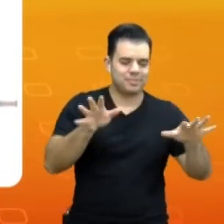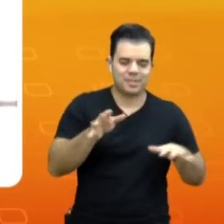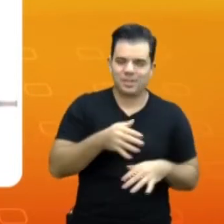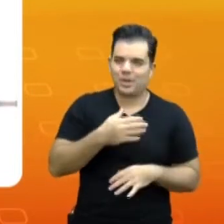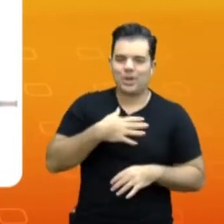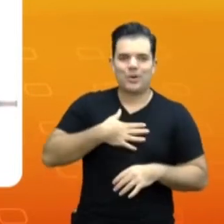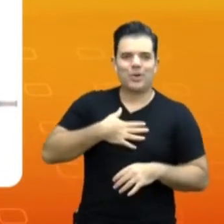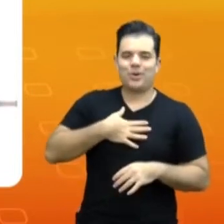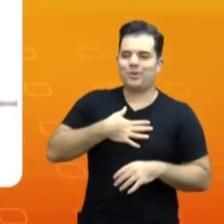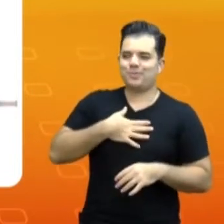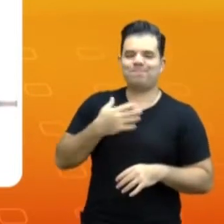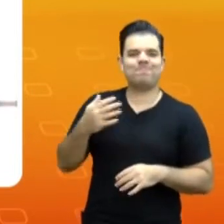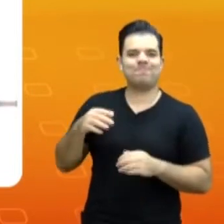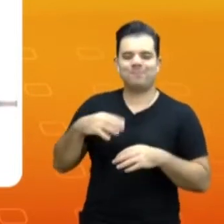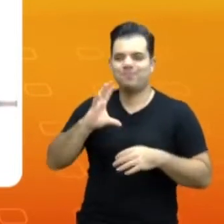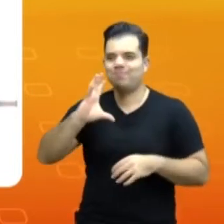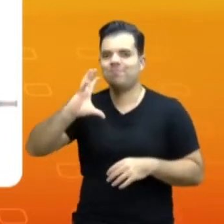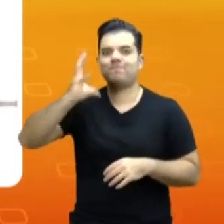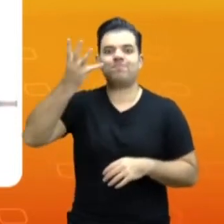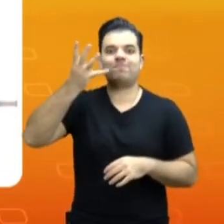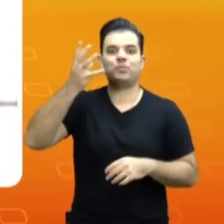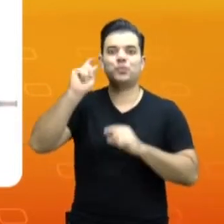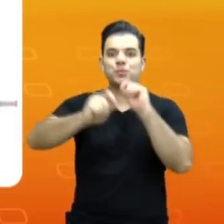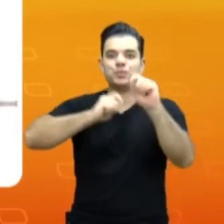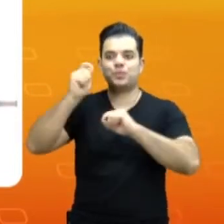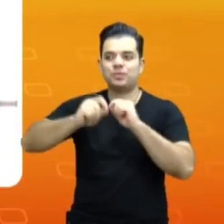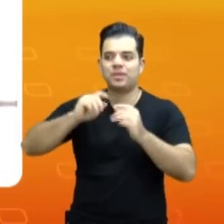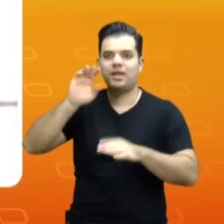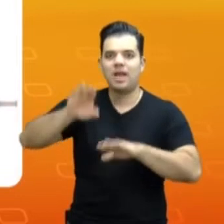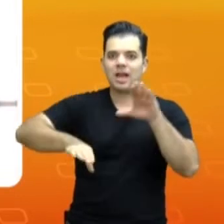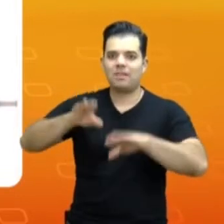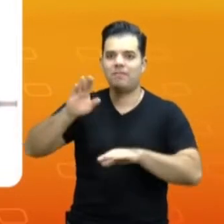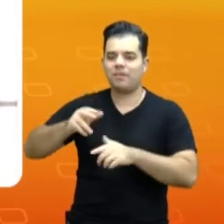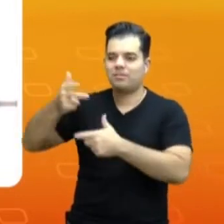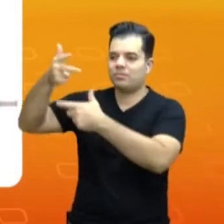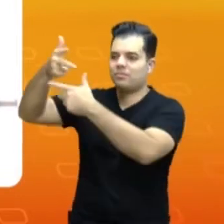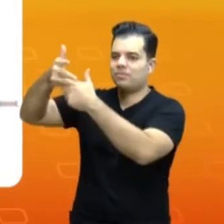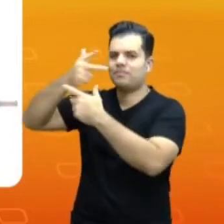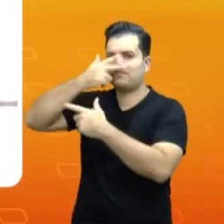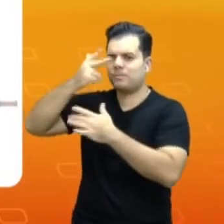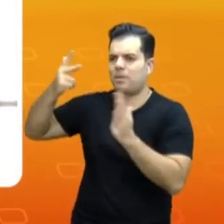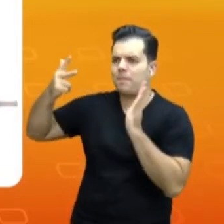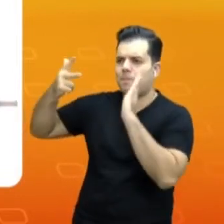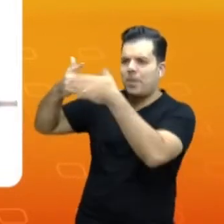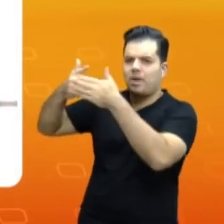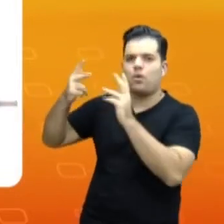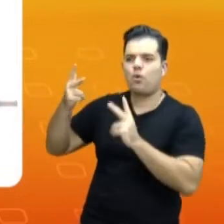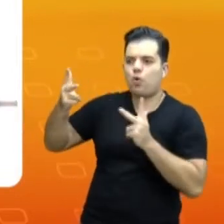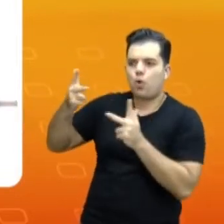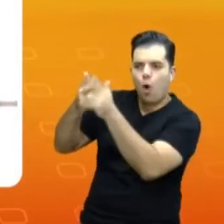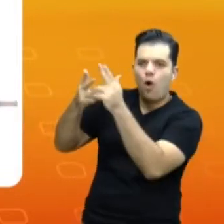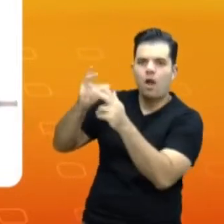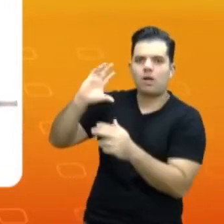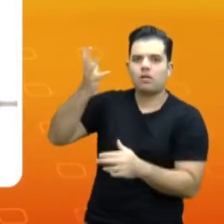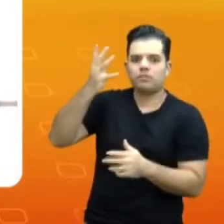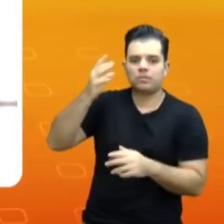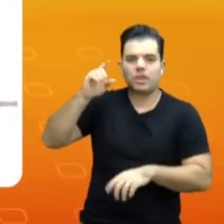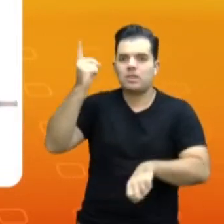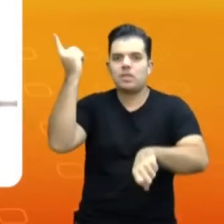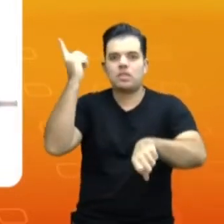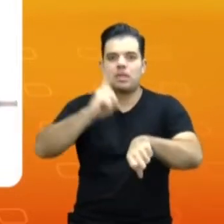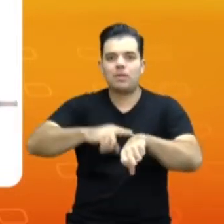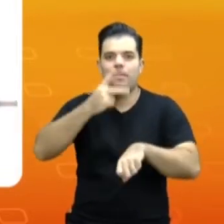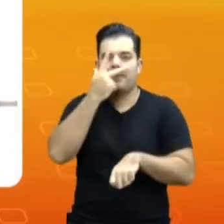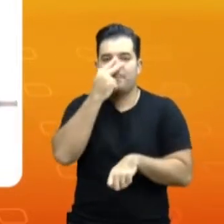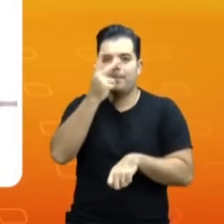a gente teve uma ocorrência ali de blocagem de sinal, quando estava no ar, na hora do Esporte Espetacular, porque teve um